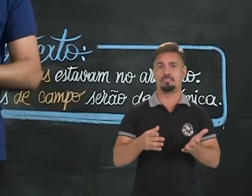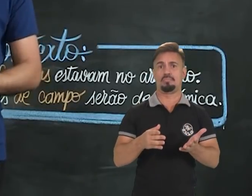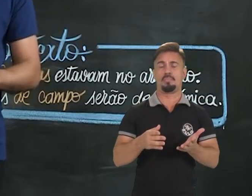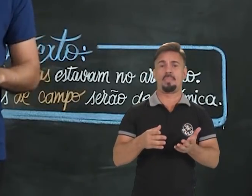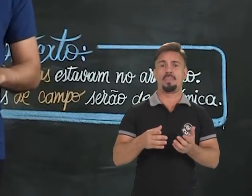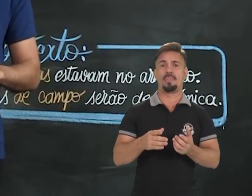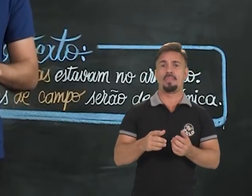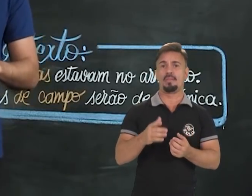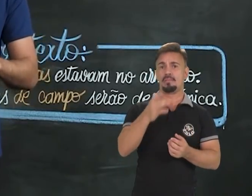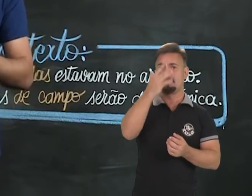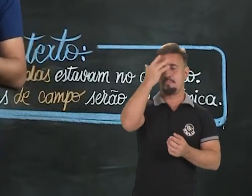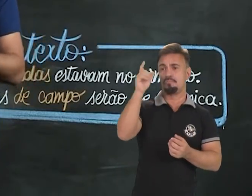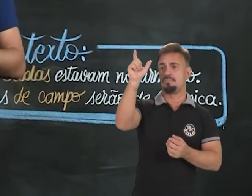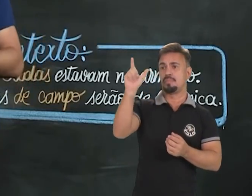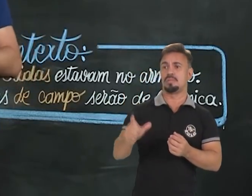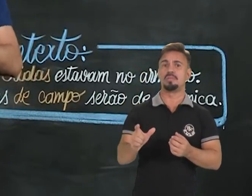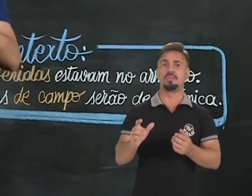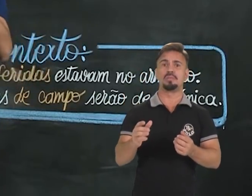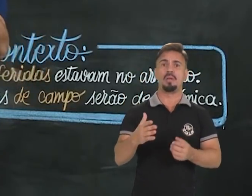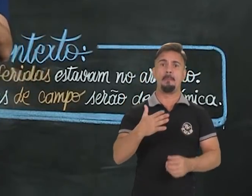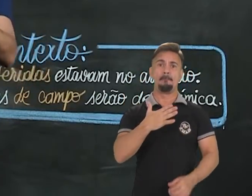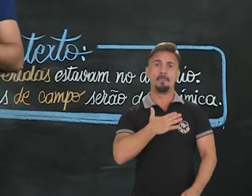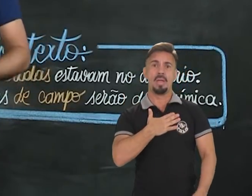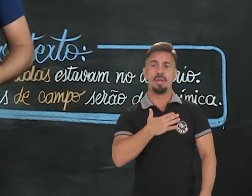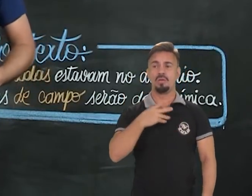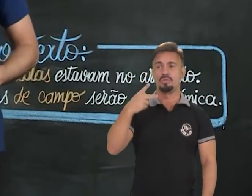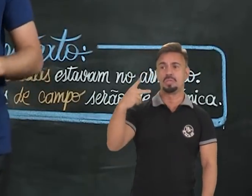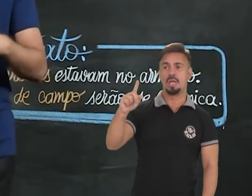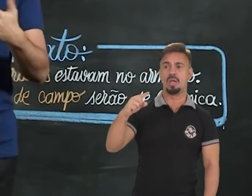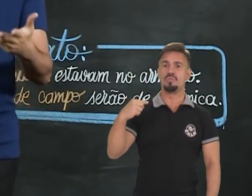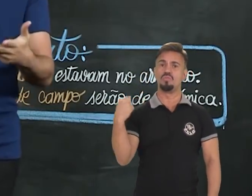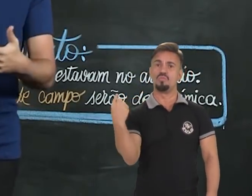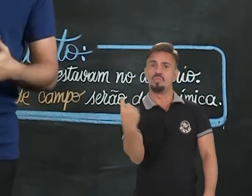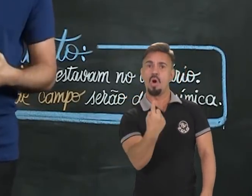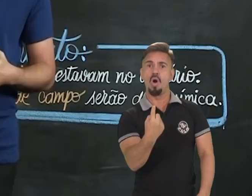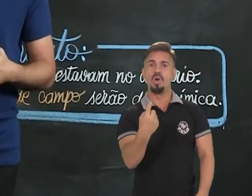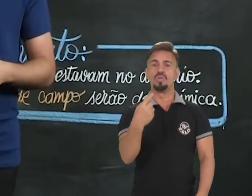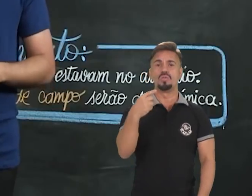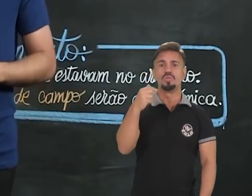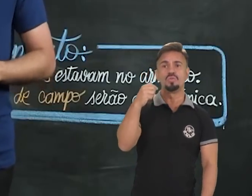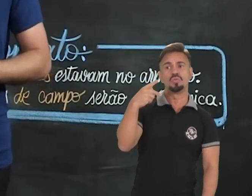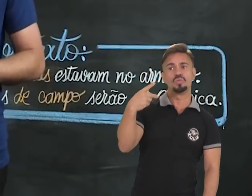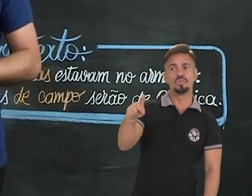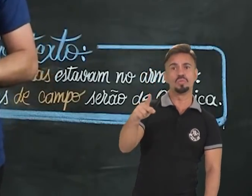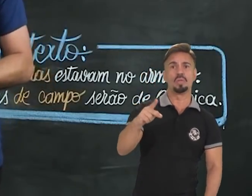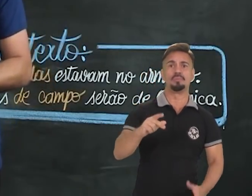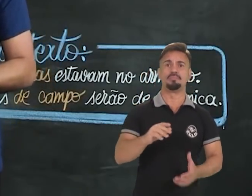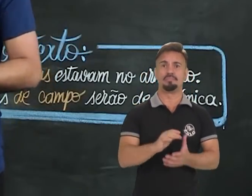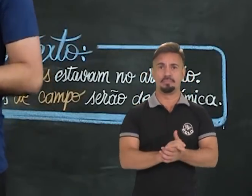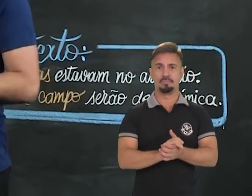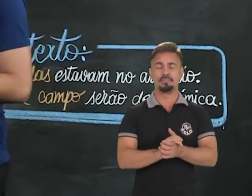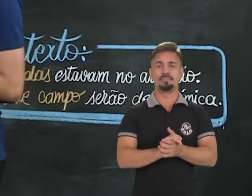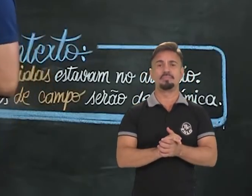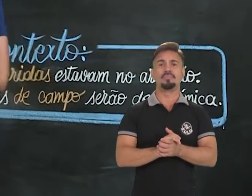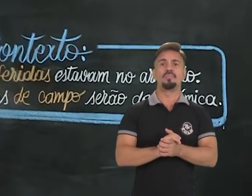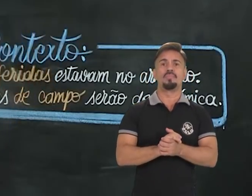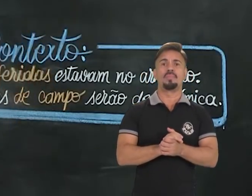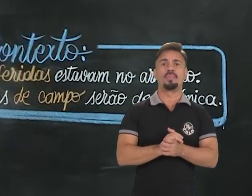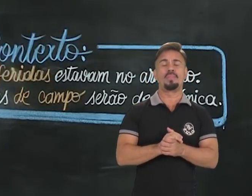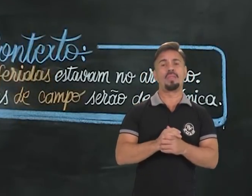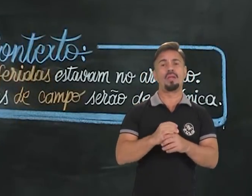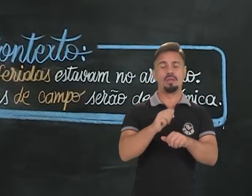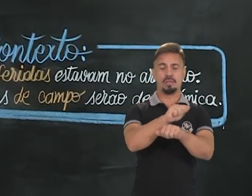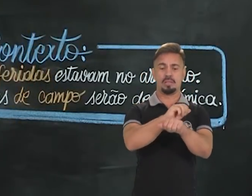que se referem às pessoas do discurso, né? Meu, teu, nosso, sua, suas. Esses pronomes, tal como